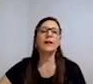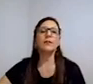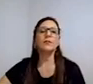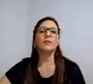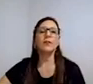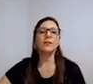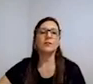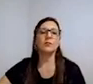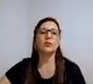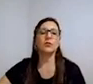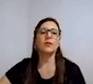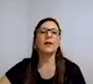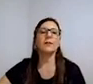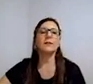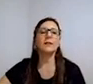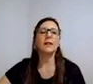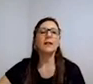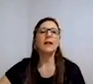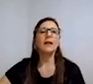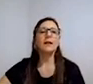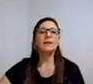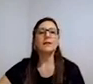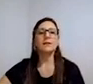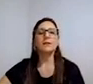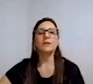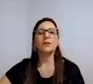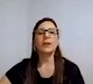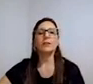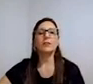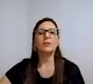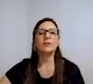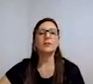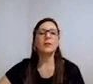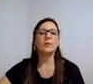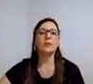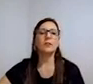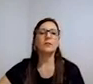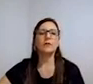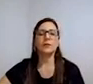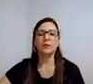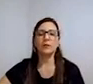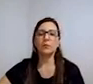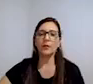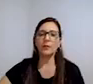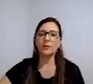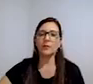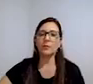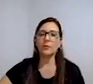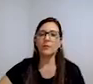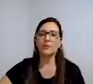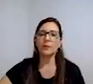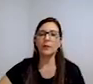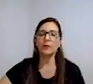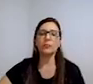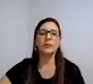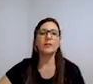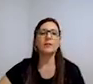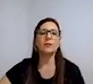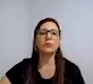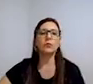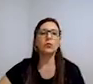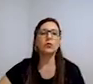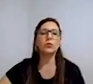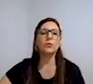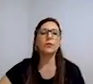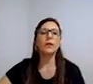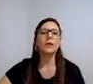de vários feixes musculares. Entre esses feixes, nós temos aqui os vasos sanguíneos, responsáveis pela nutrição